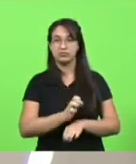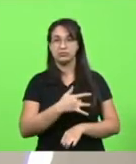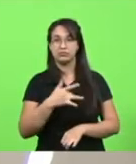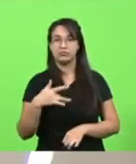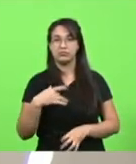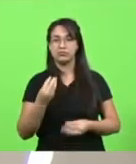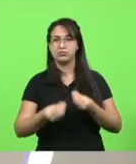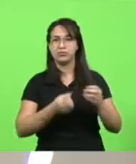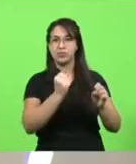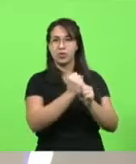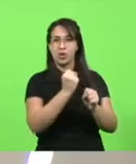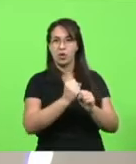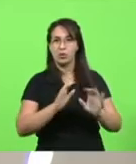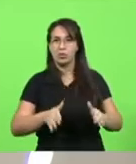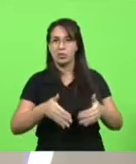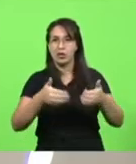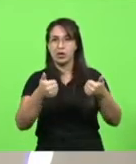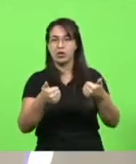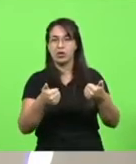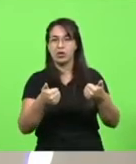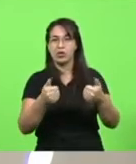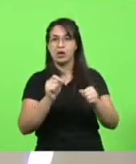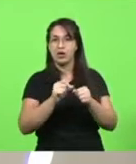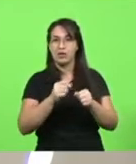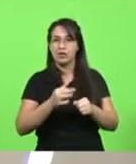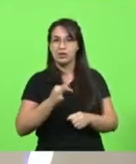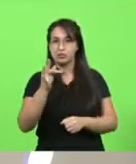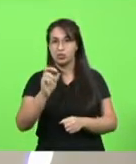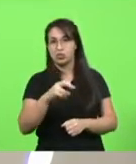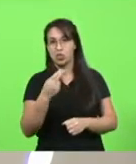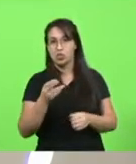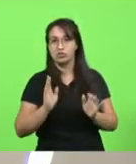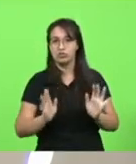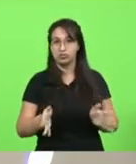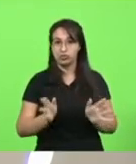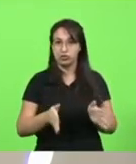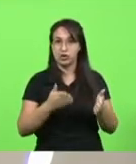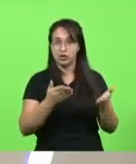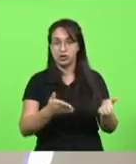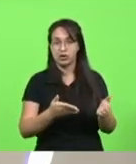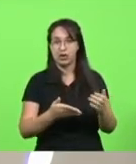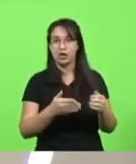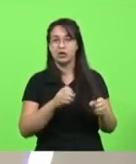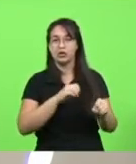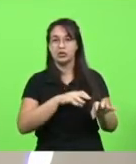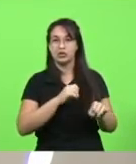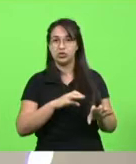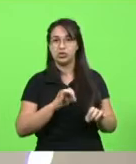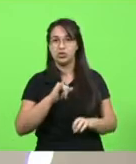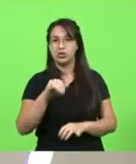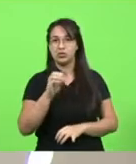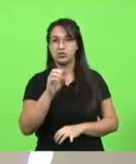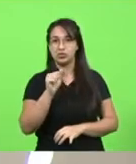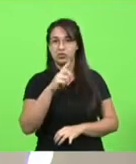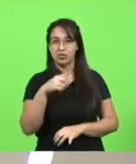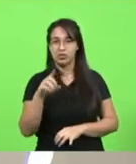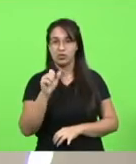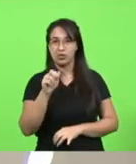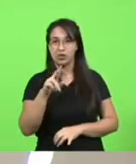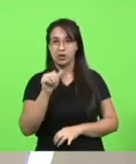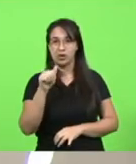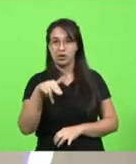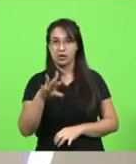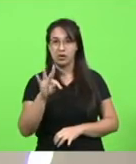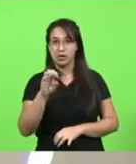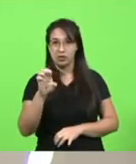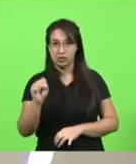obras e melhorias que foram ou serão realizadas na Escola de Educação Básica Professor José Arantes, no município de Camboriú, em